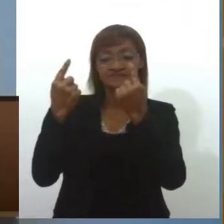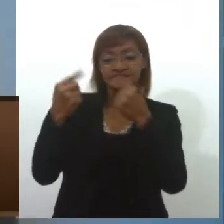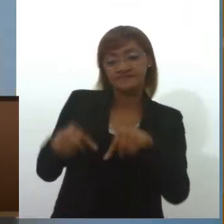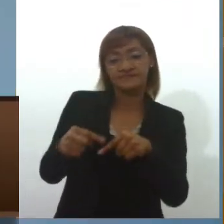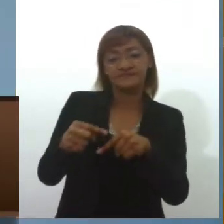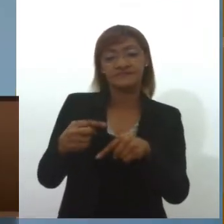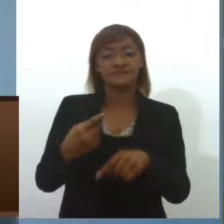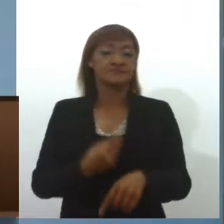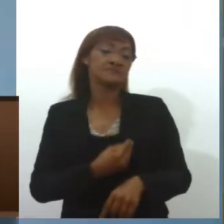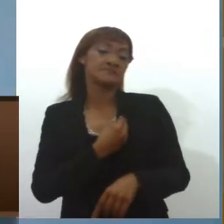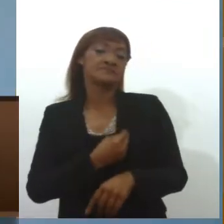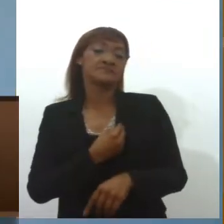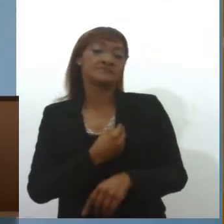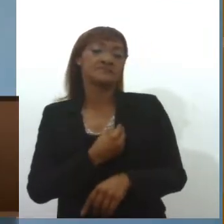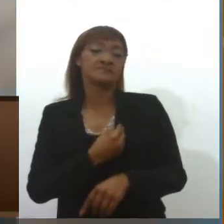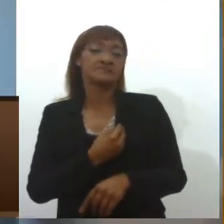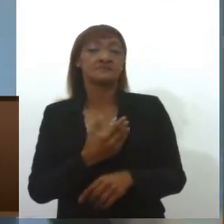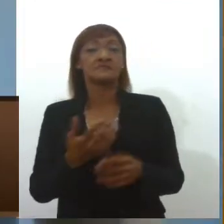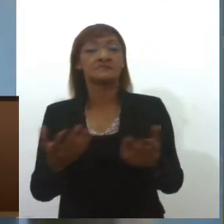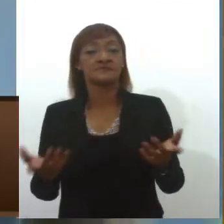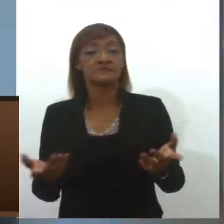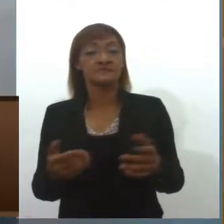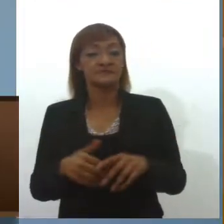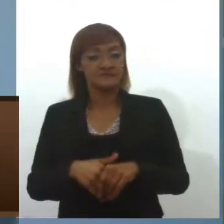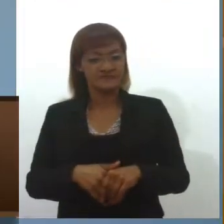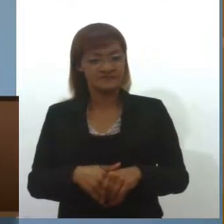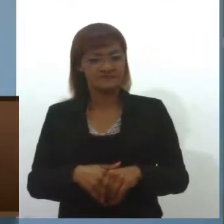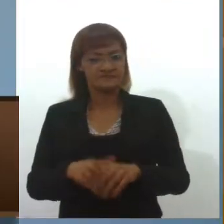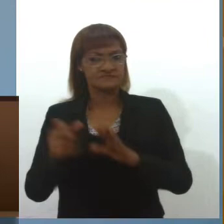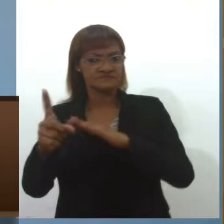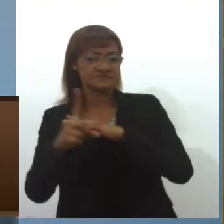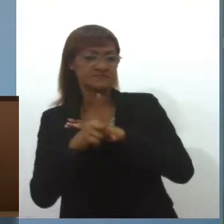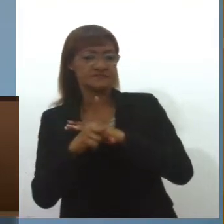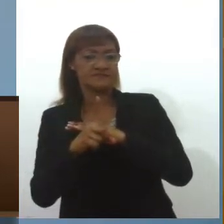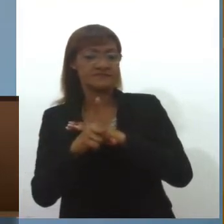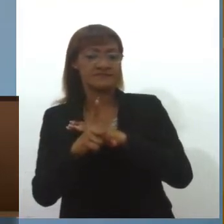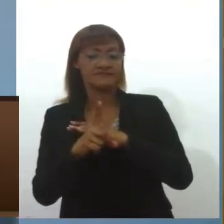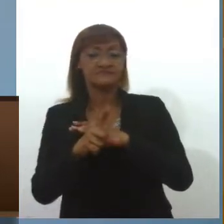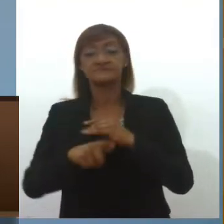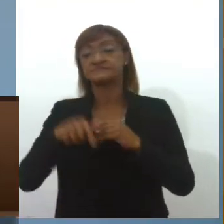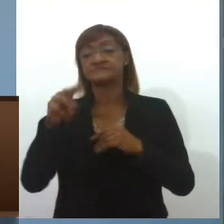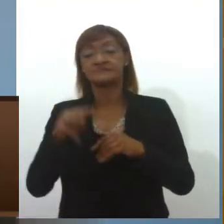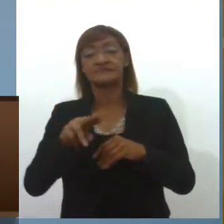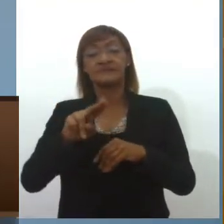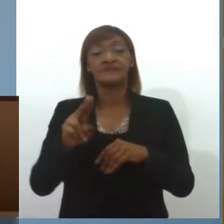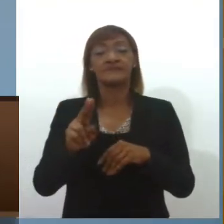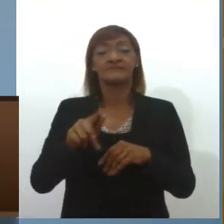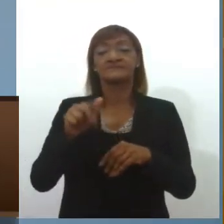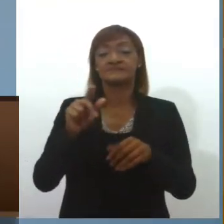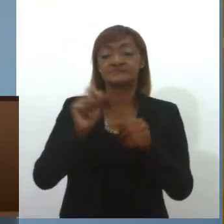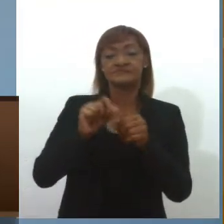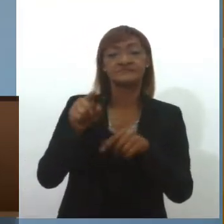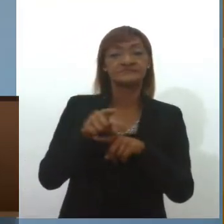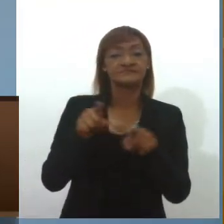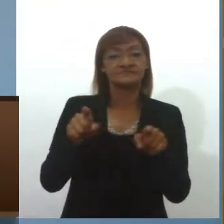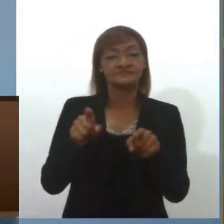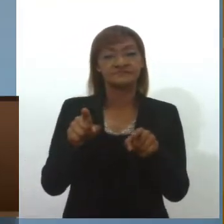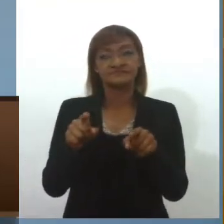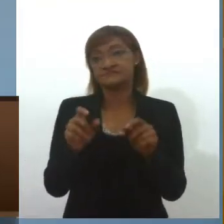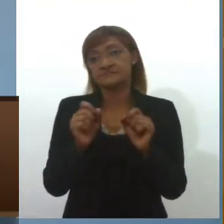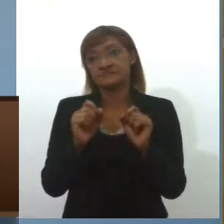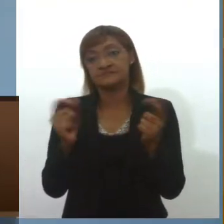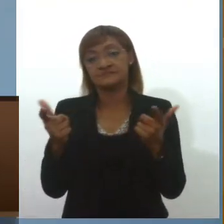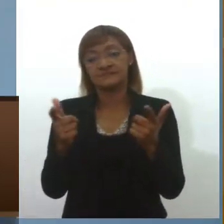mais renda um do outro. Serão os consumidores, dos produtores ou os produtores dos consumidores? E é lógico saber quem tem mais força